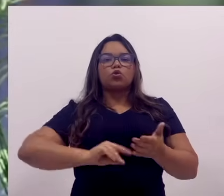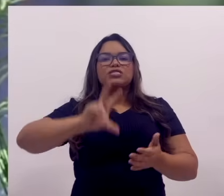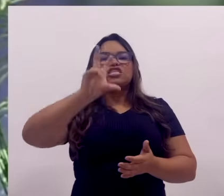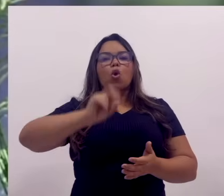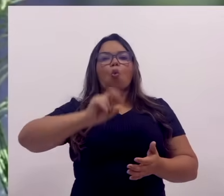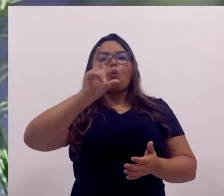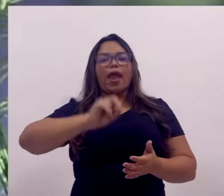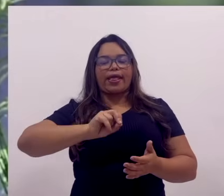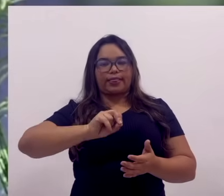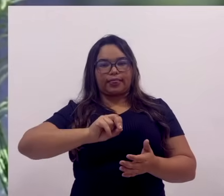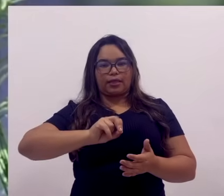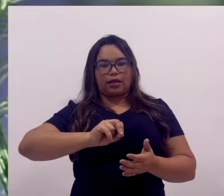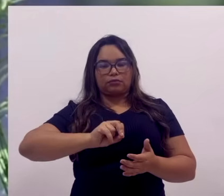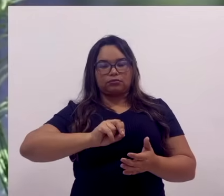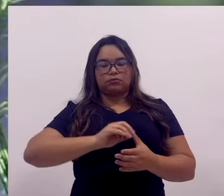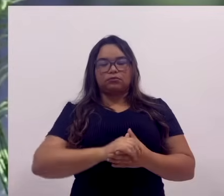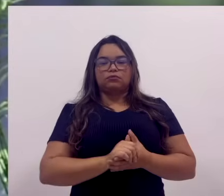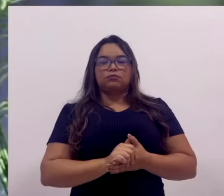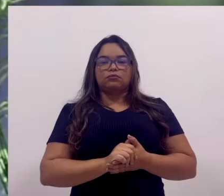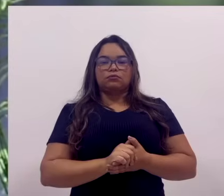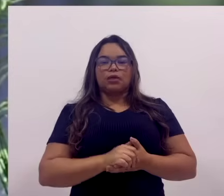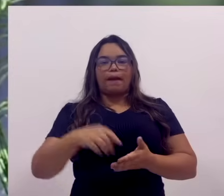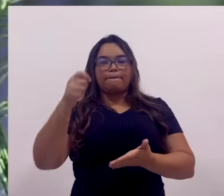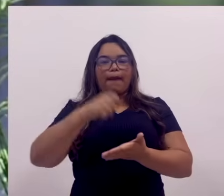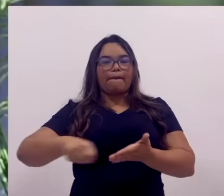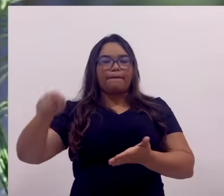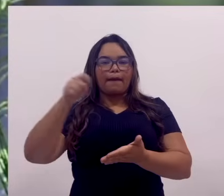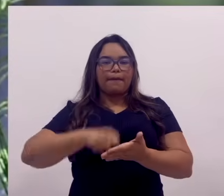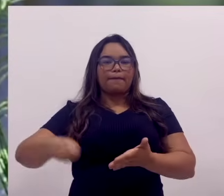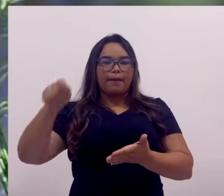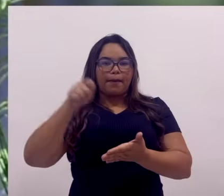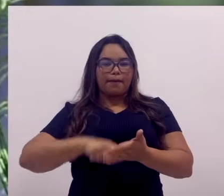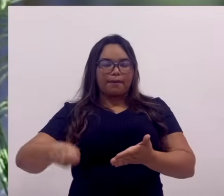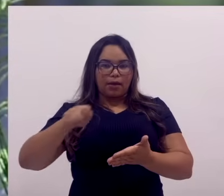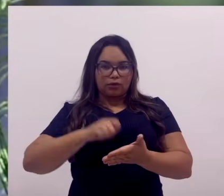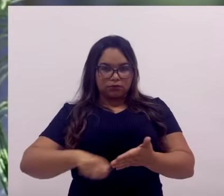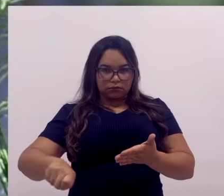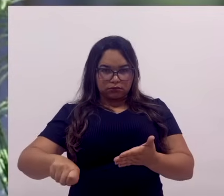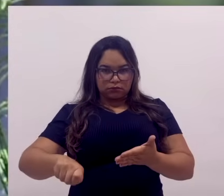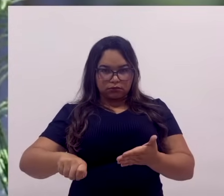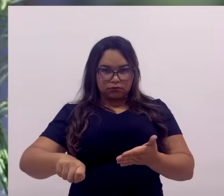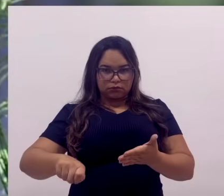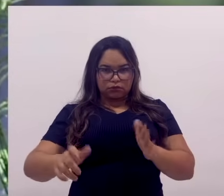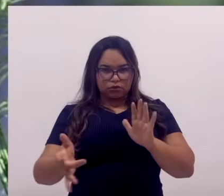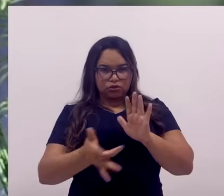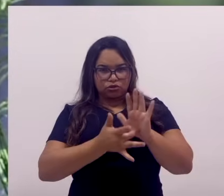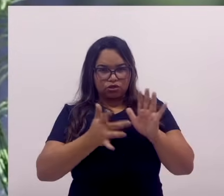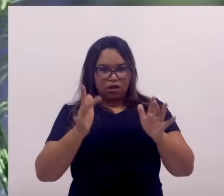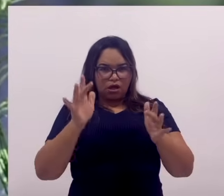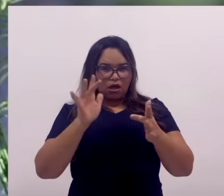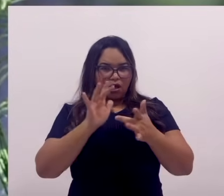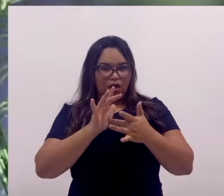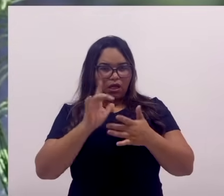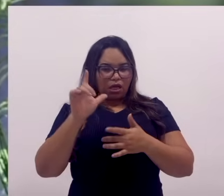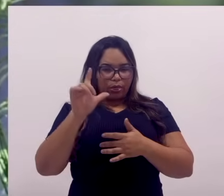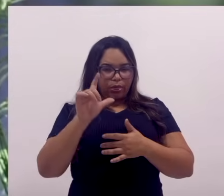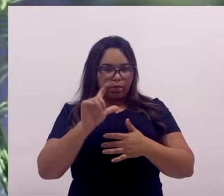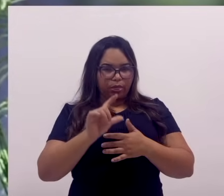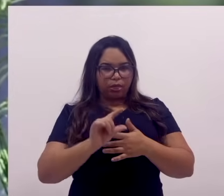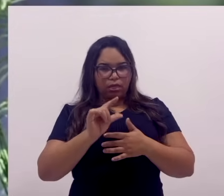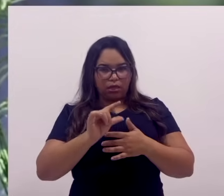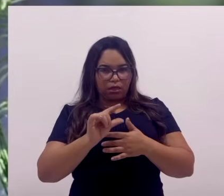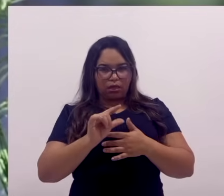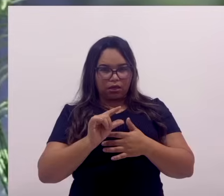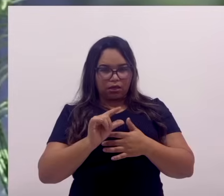que foram escritas de tal forma, de modo que Jesus Cristo fosse um pouco reduzido em relação àquilo que ele era, para que pudesse haver